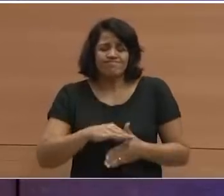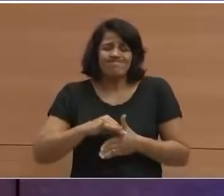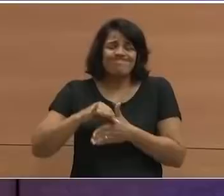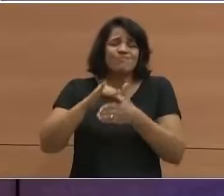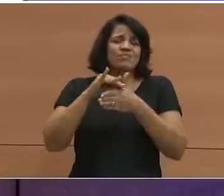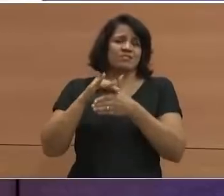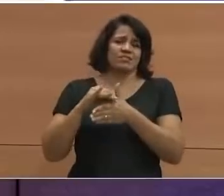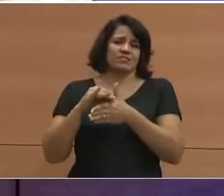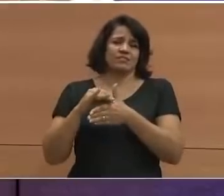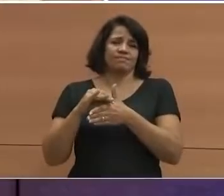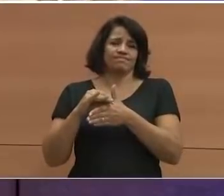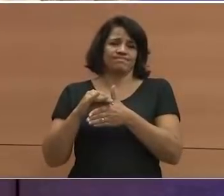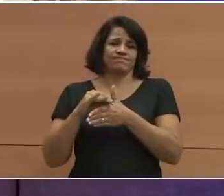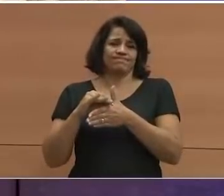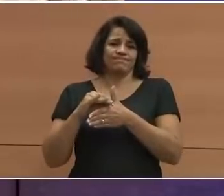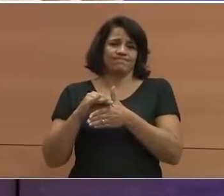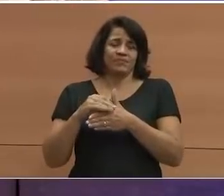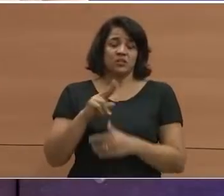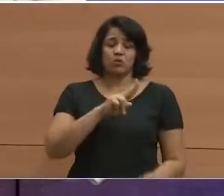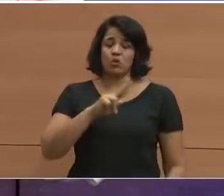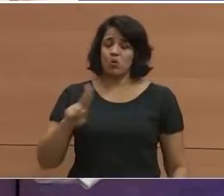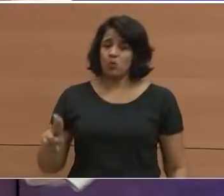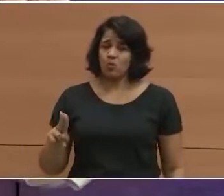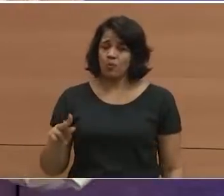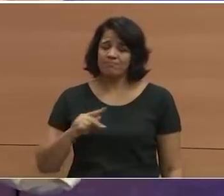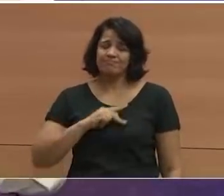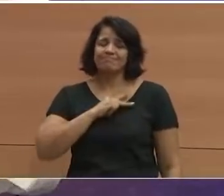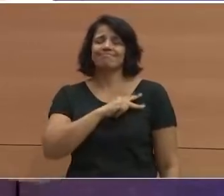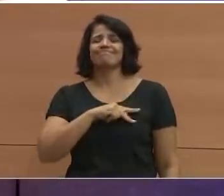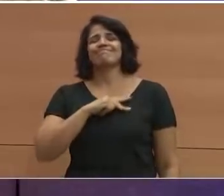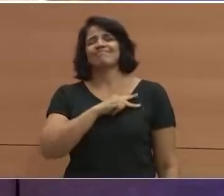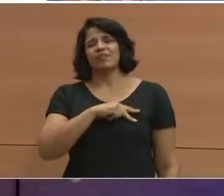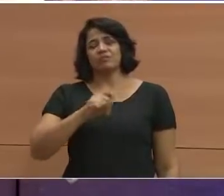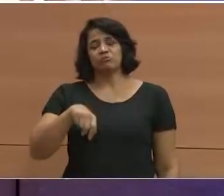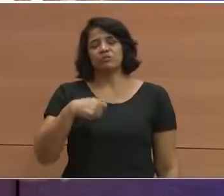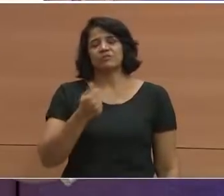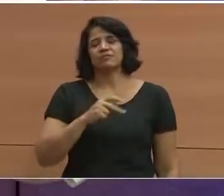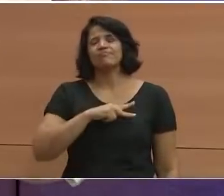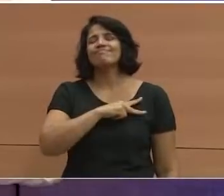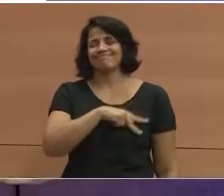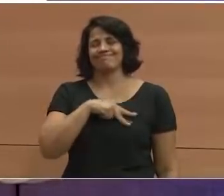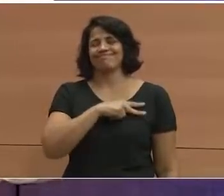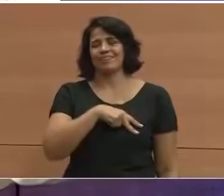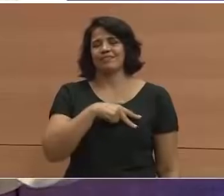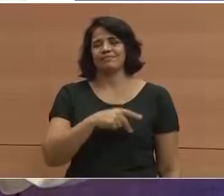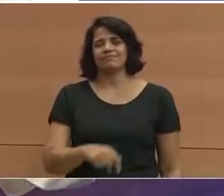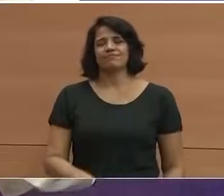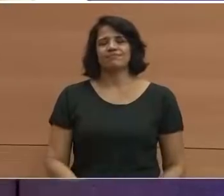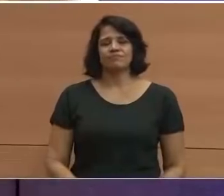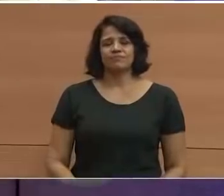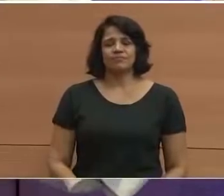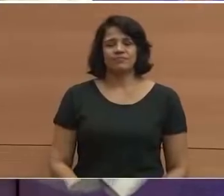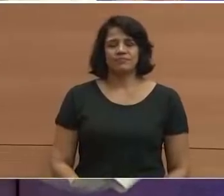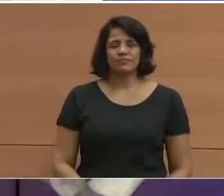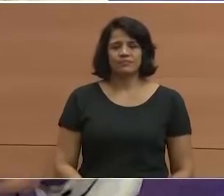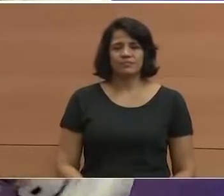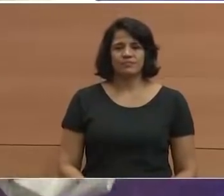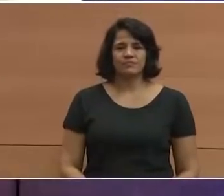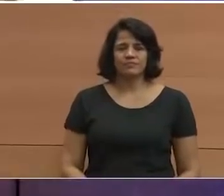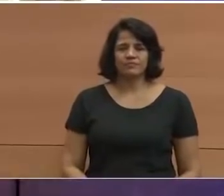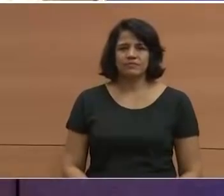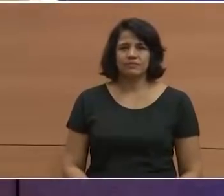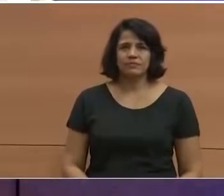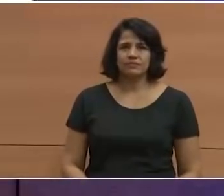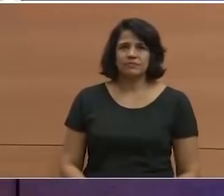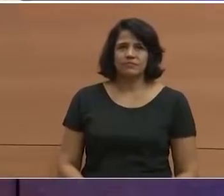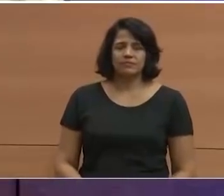região, ele simplesmente, de uma forma até inocente, né, ele foi até ingênuo, e ele